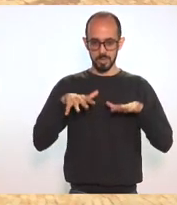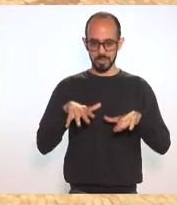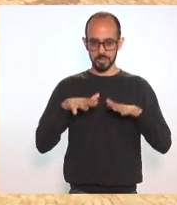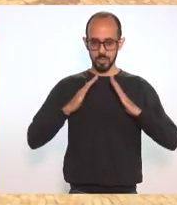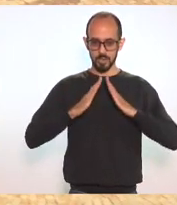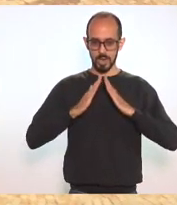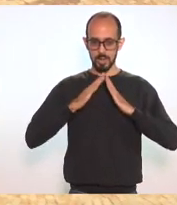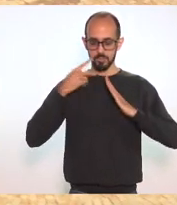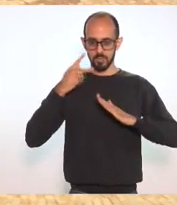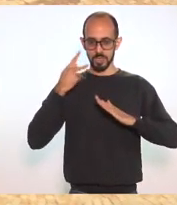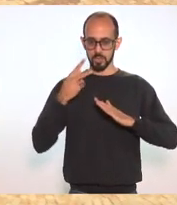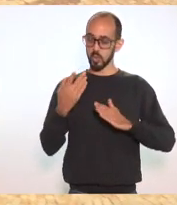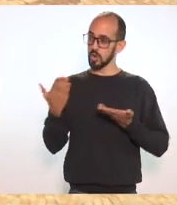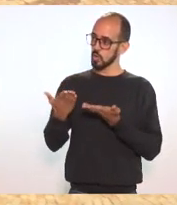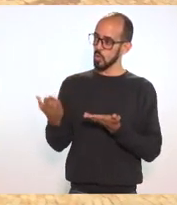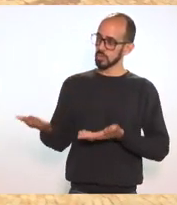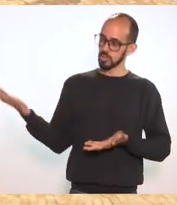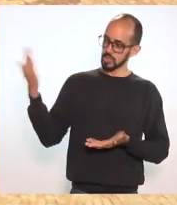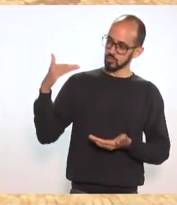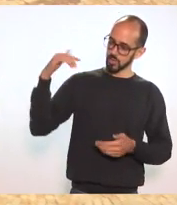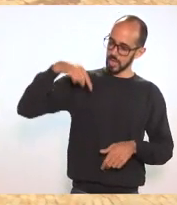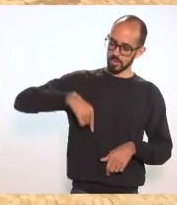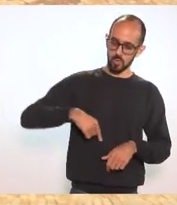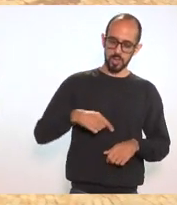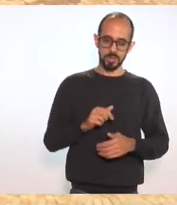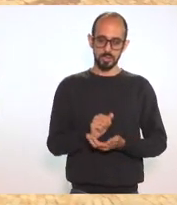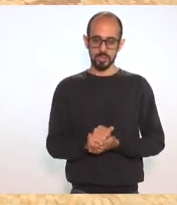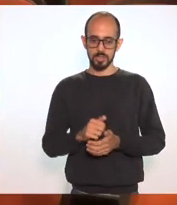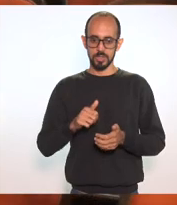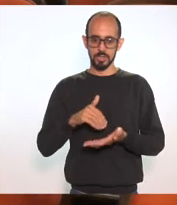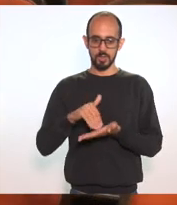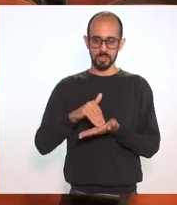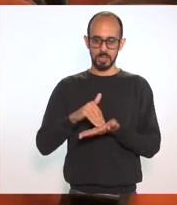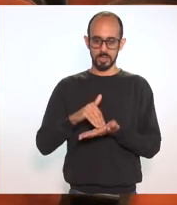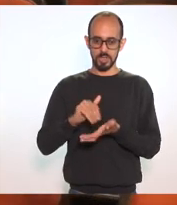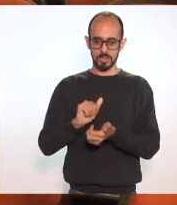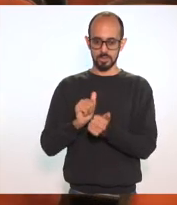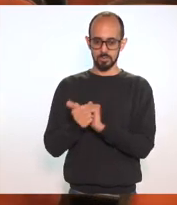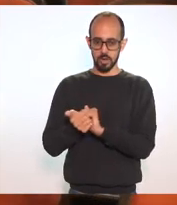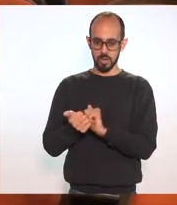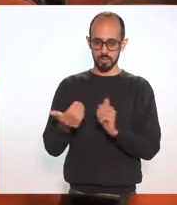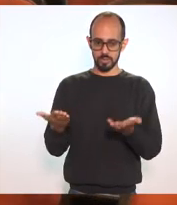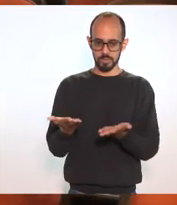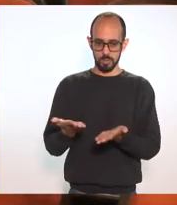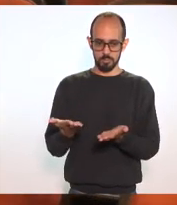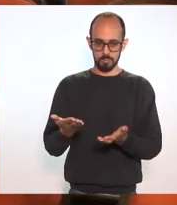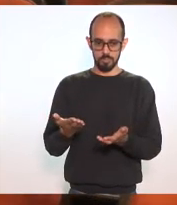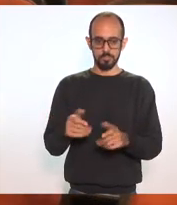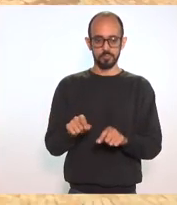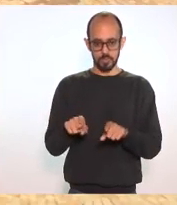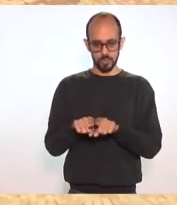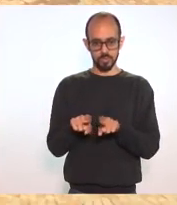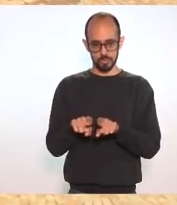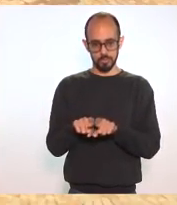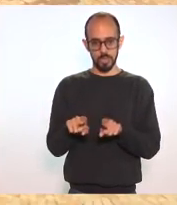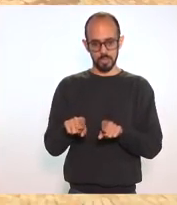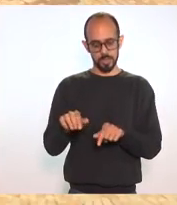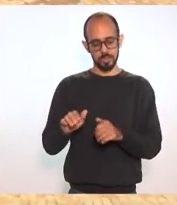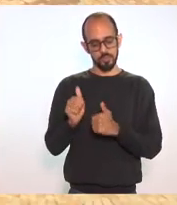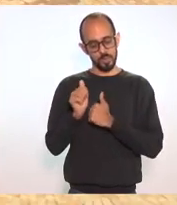bem. Hoje eles estiveram aqui, fomos na Secretaria de Esportes, estivemos lá com a Secretaria ajudando. Senhor